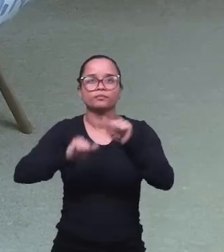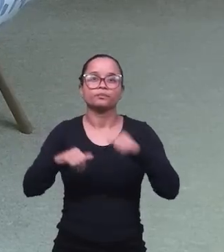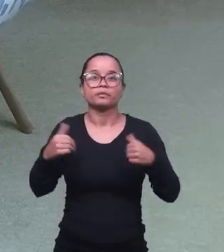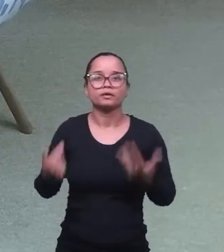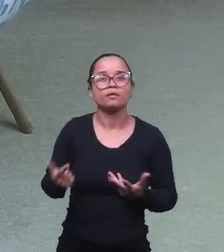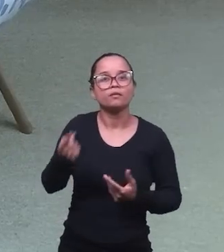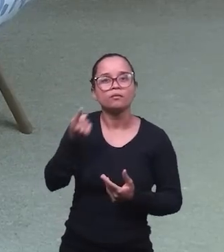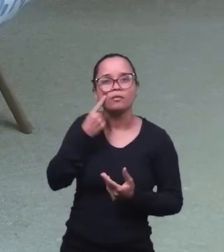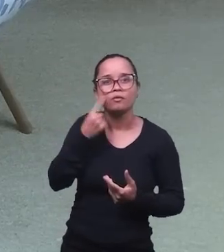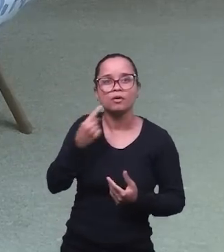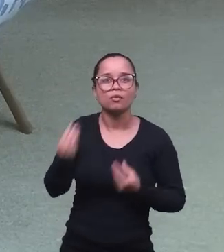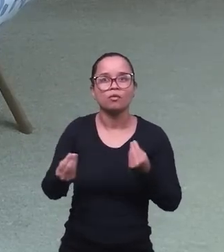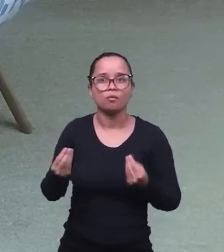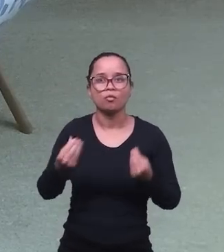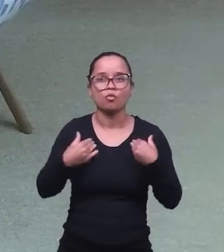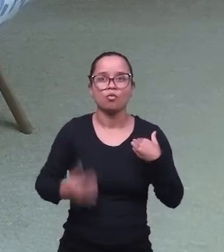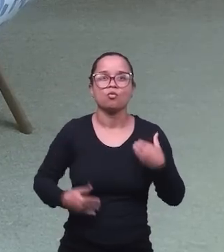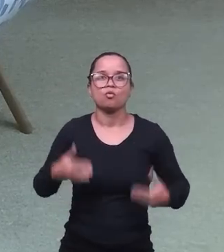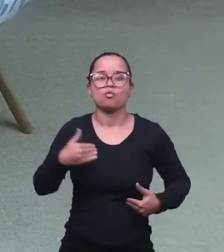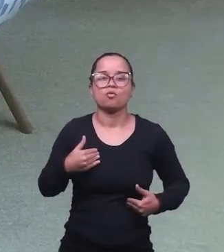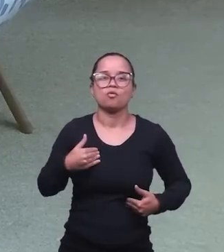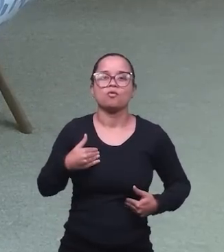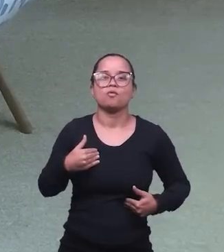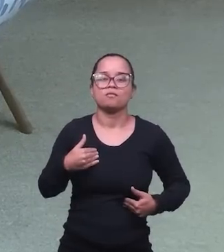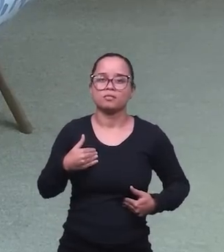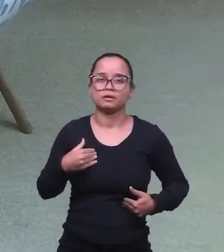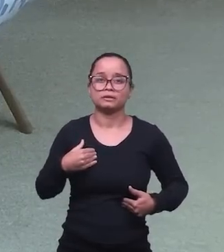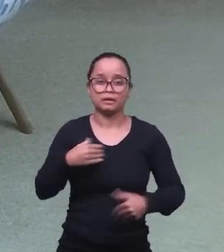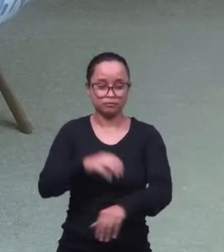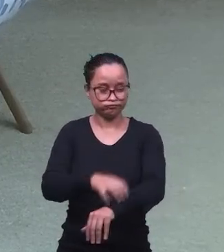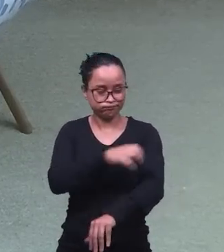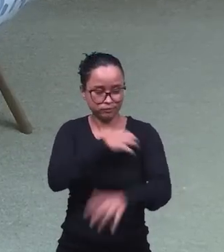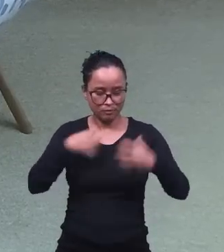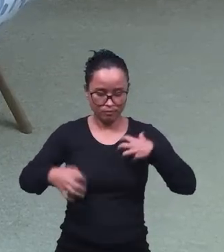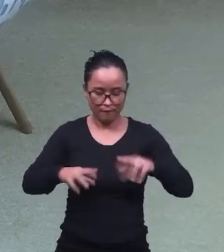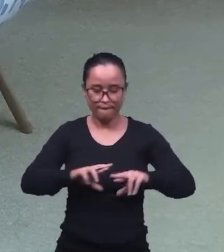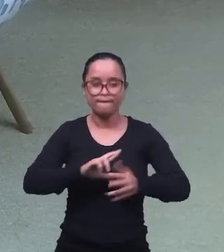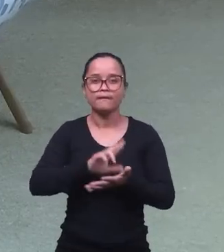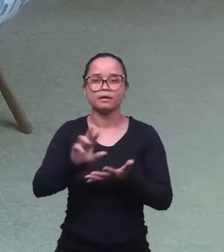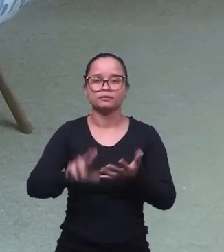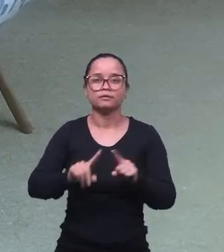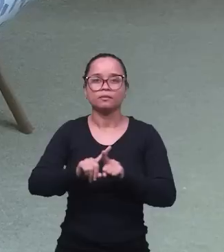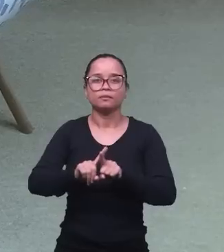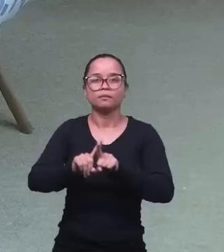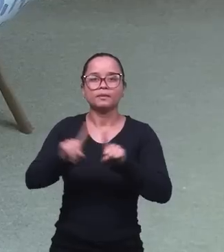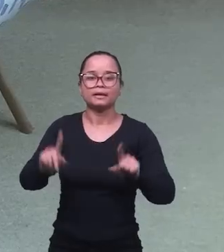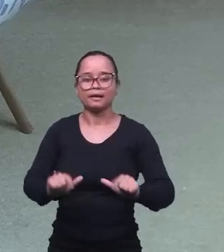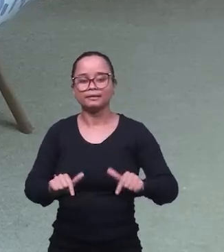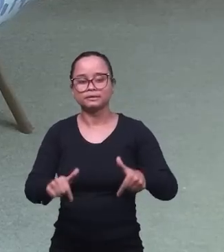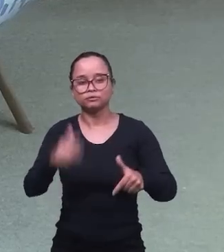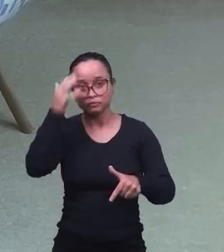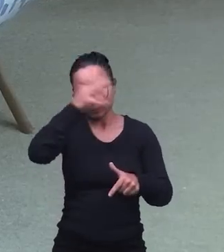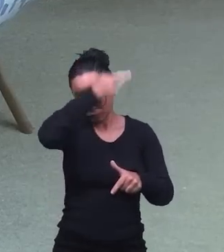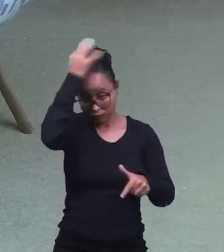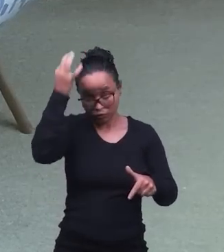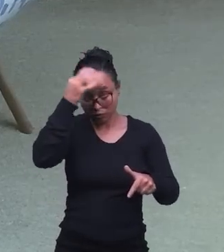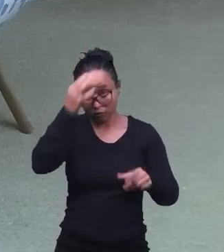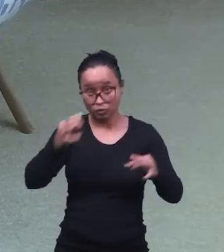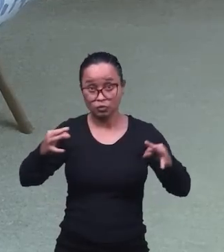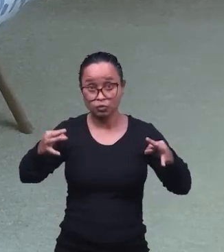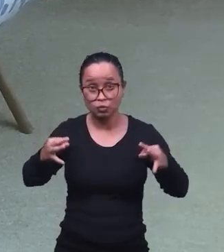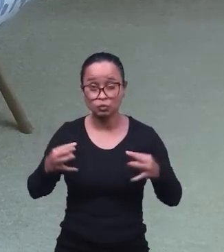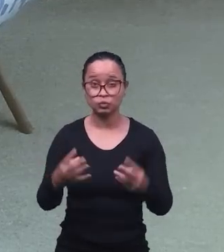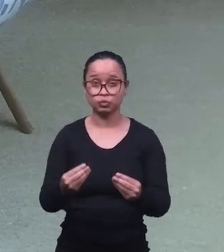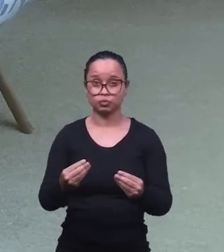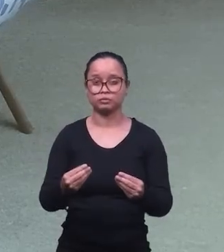seja, o corpo são vários membros, mas a manifestação do Espírito Santo é em toda a igreja, né? É única.